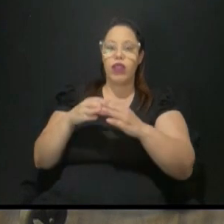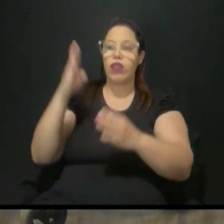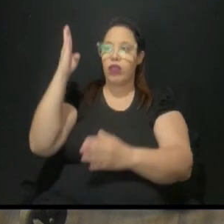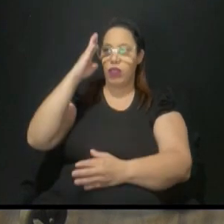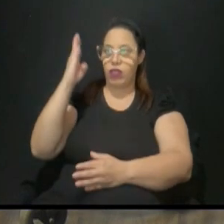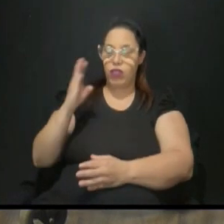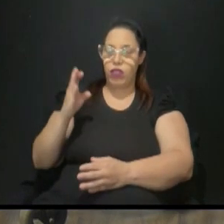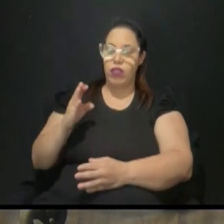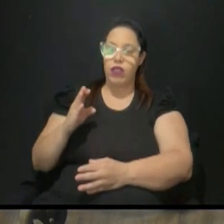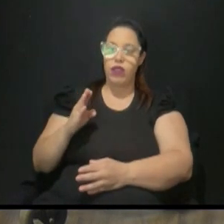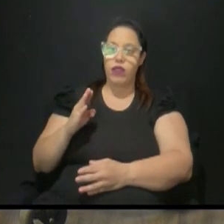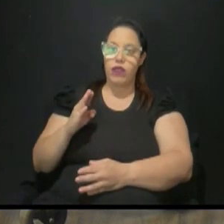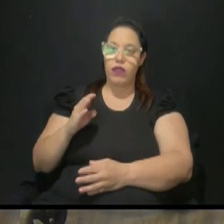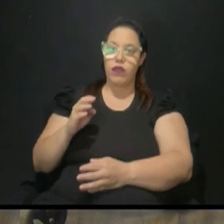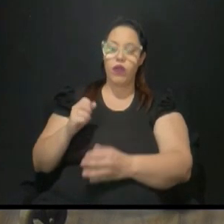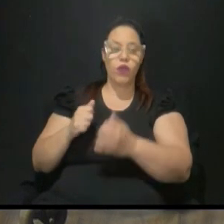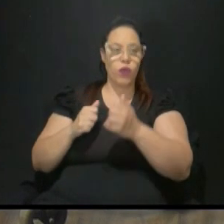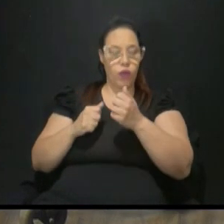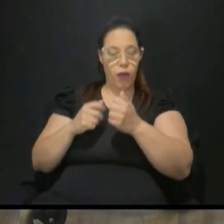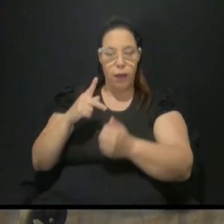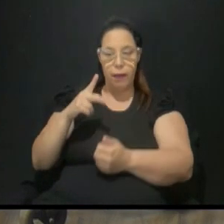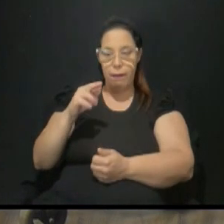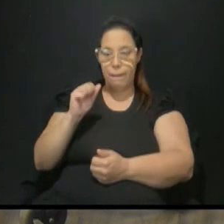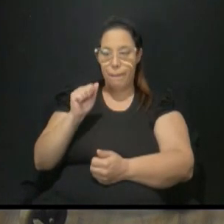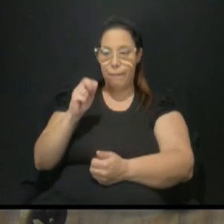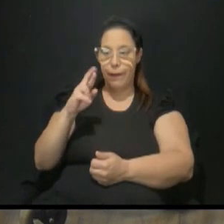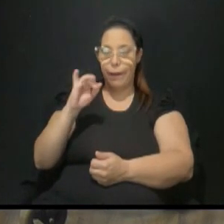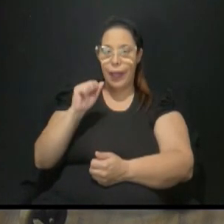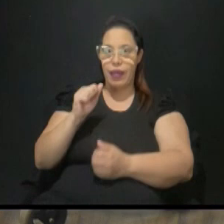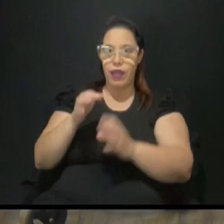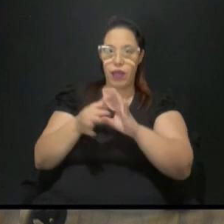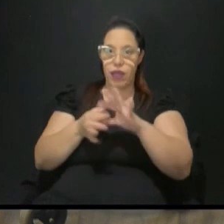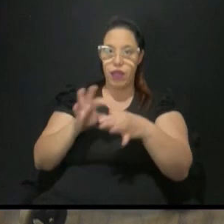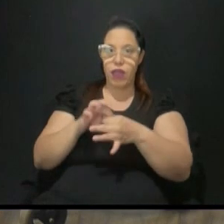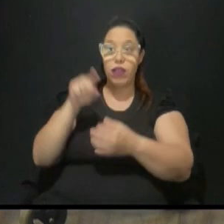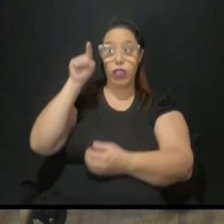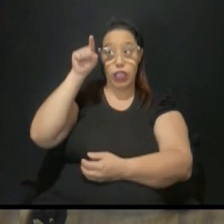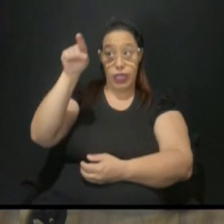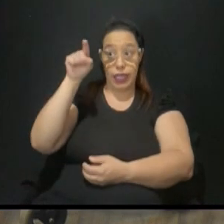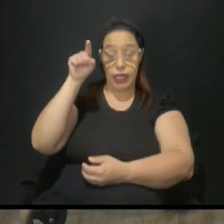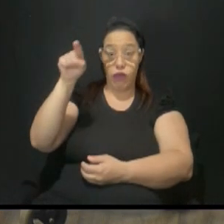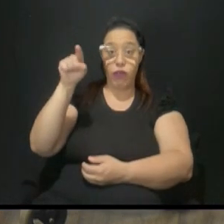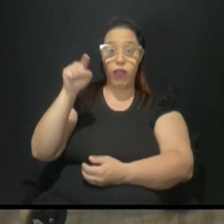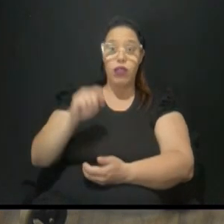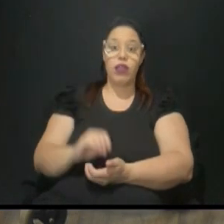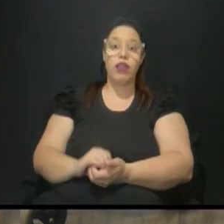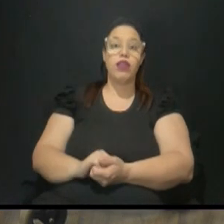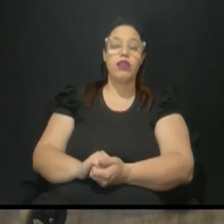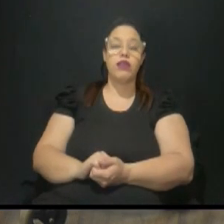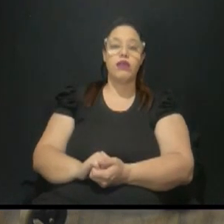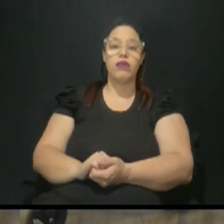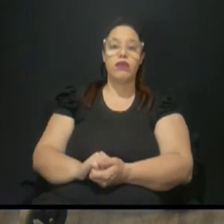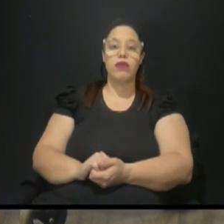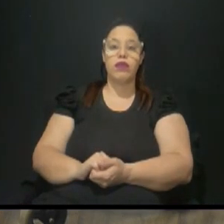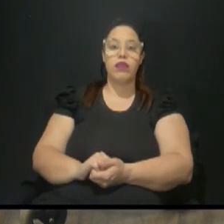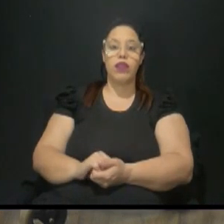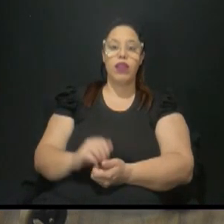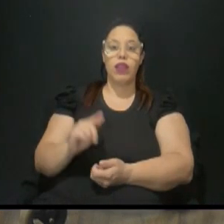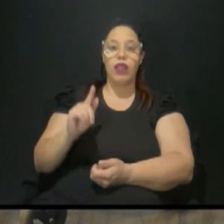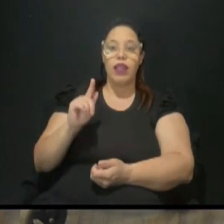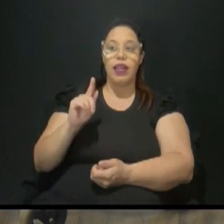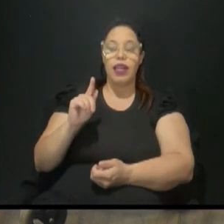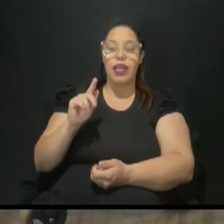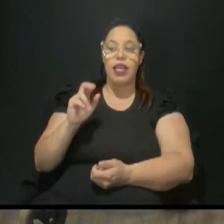vai disputar as Paralimpíadas. Eles já estão lá, viu? Olha, o Kesley vai disputar 100